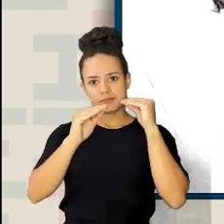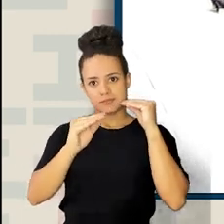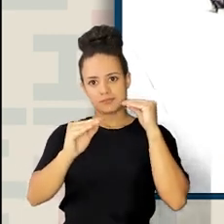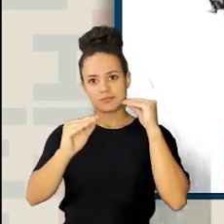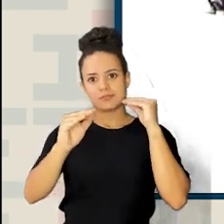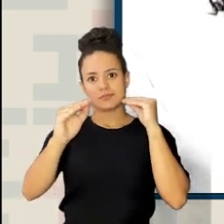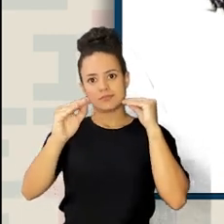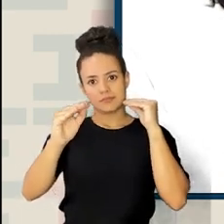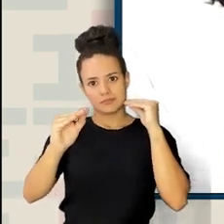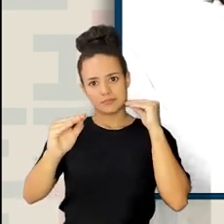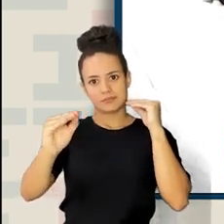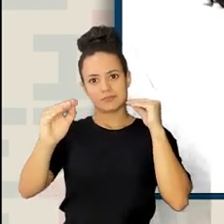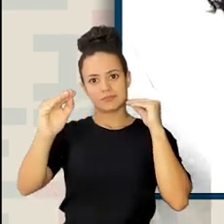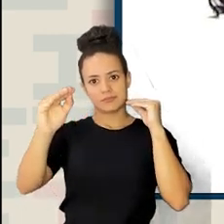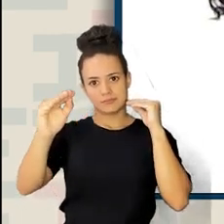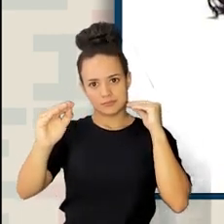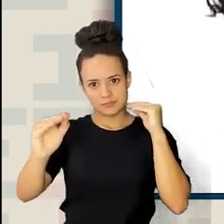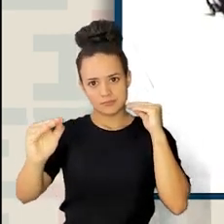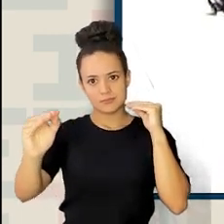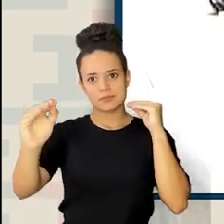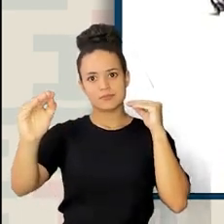2, 3, mais som.